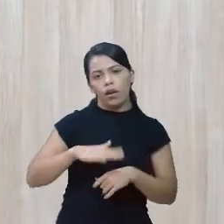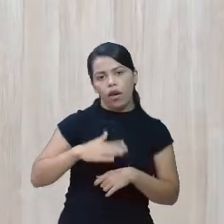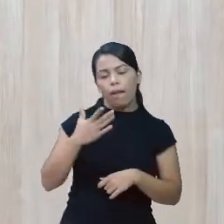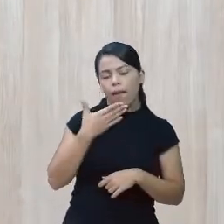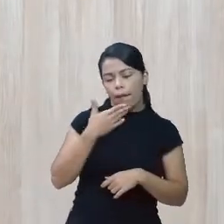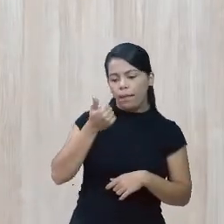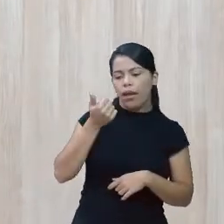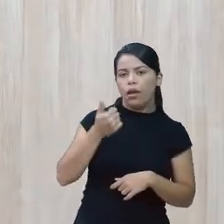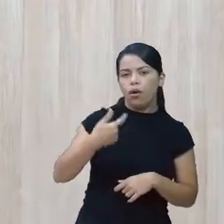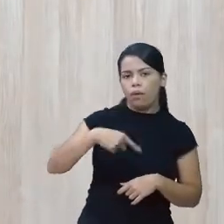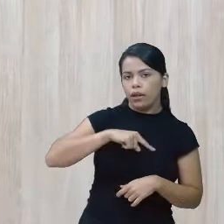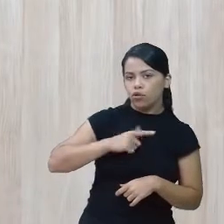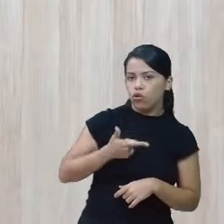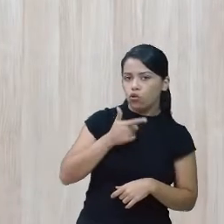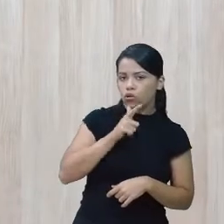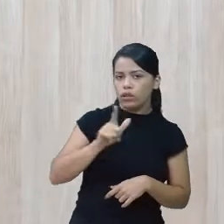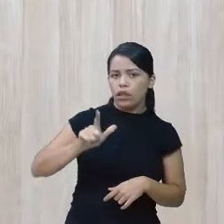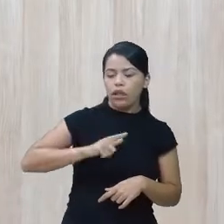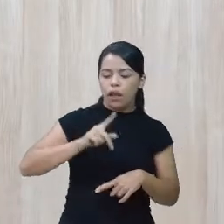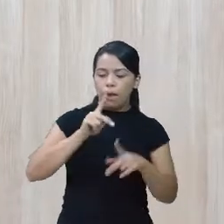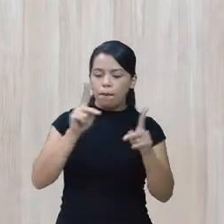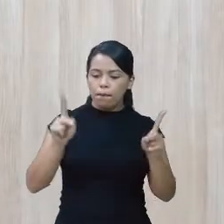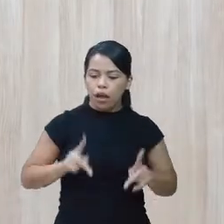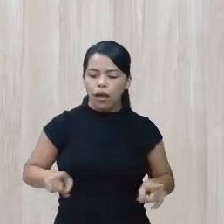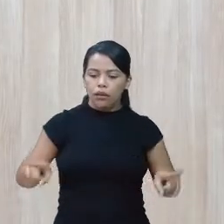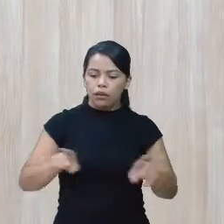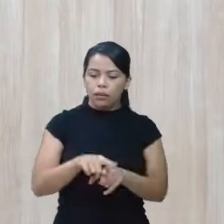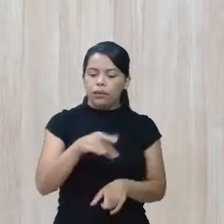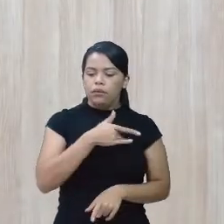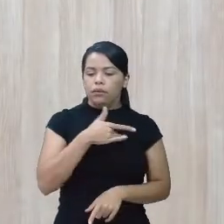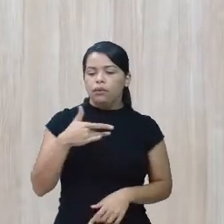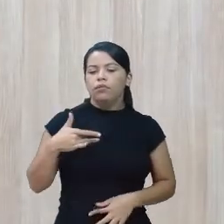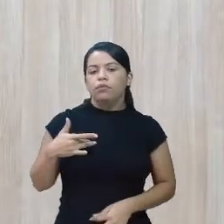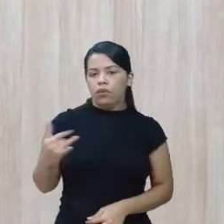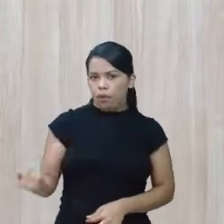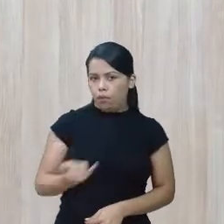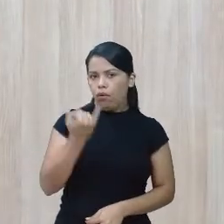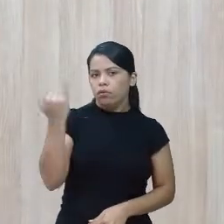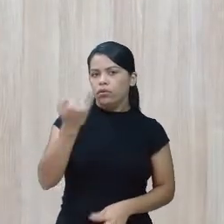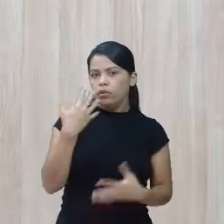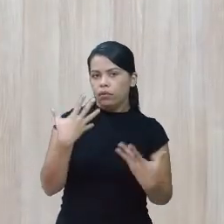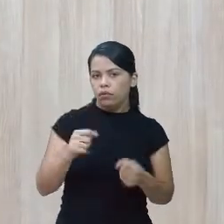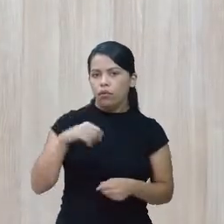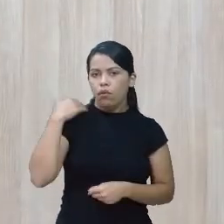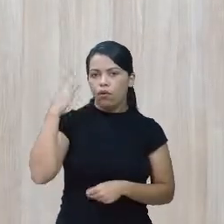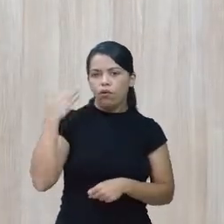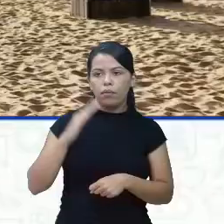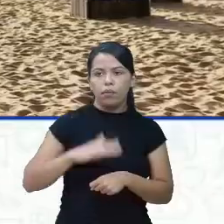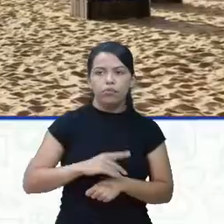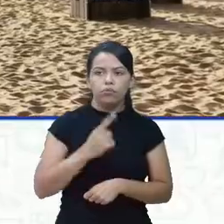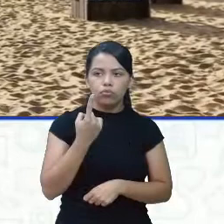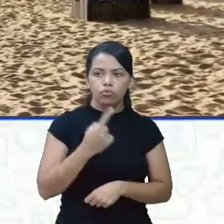ter paz e saúde, que isso é muito importante. Vamos ver mais uma